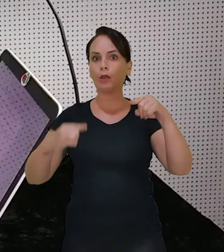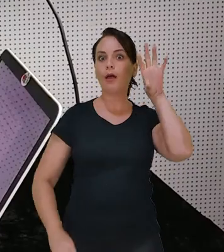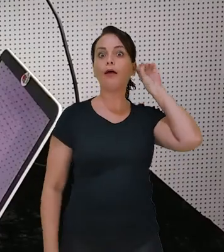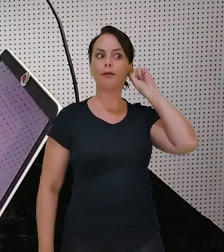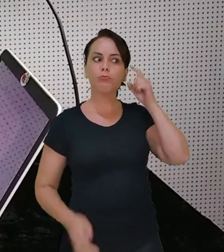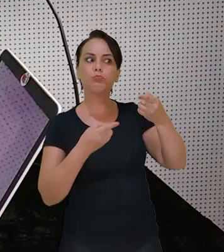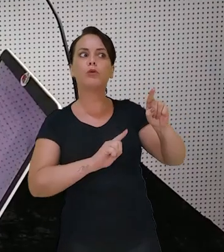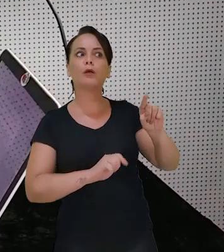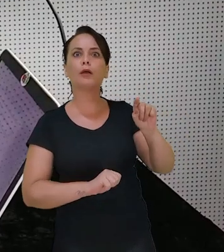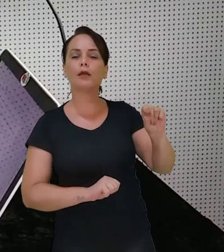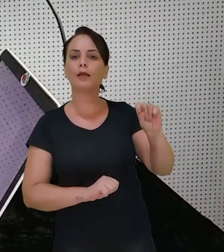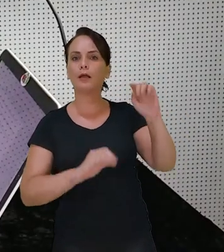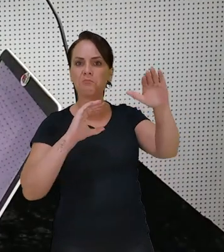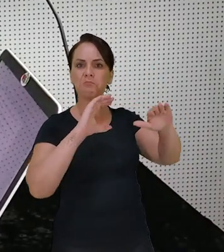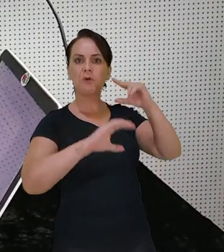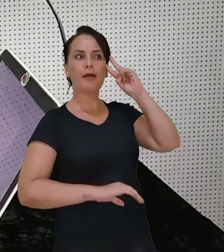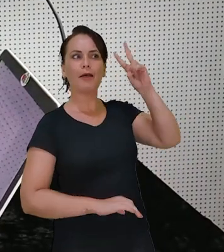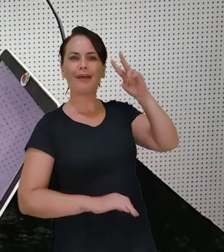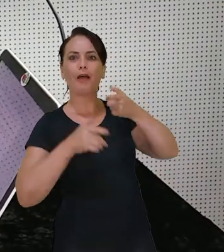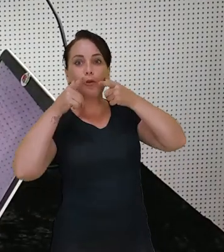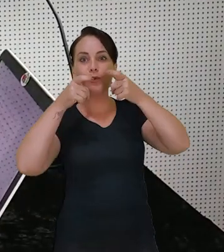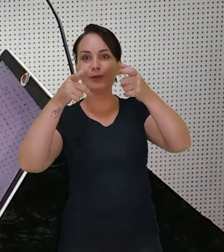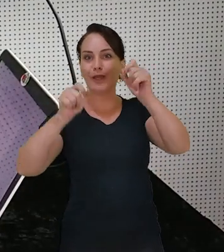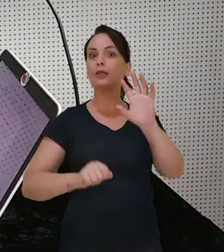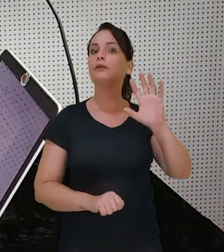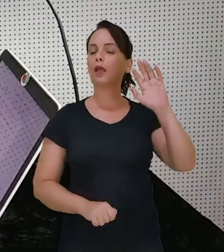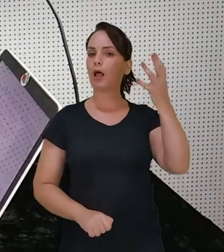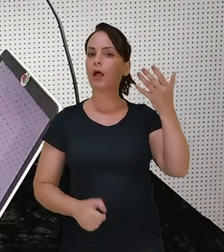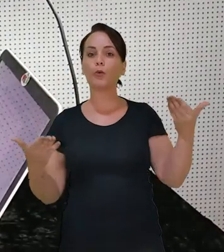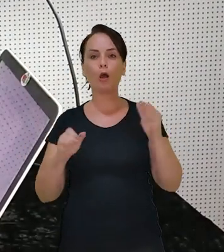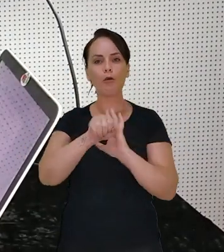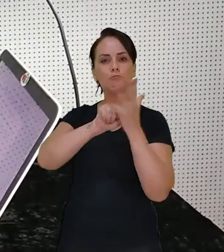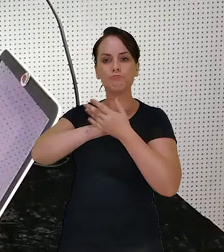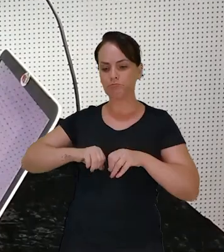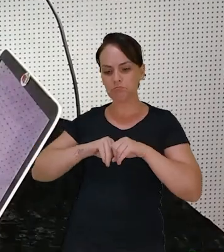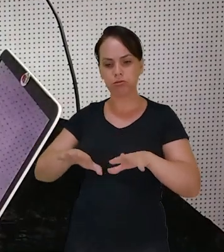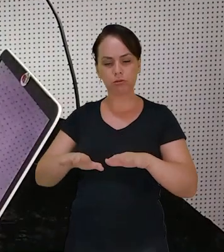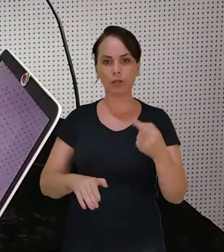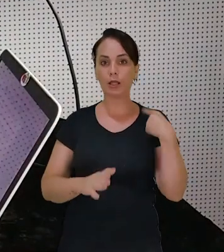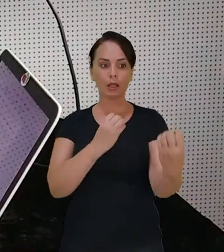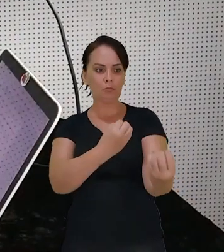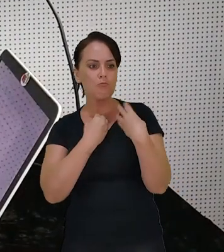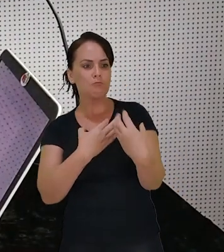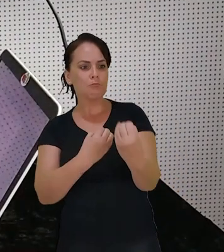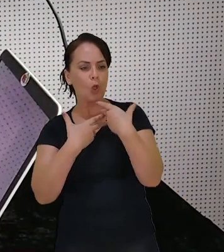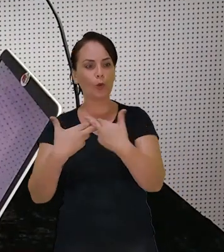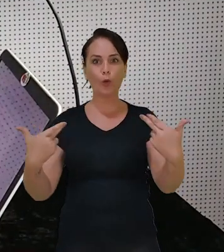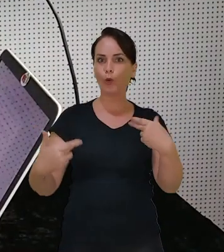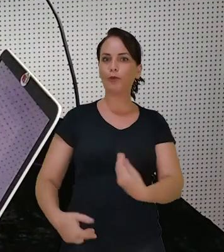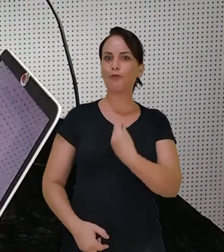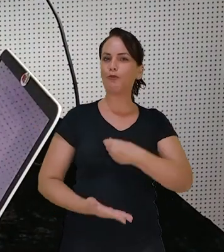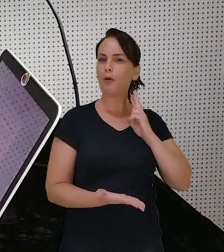ouvintes. Enviarem histórias interessantes que aconteceram durante a pandemia e que nos ensinaram algo para a